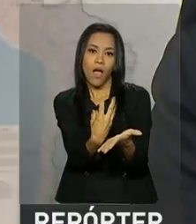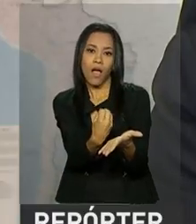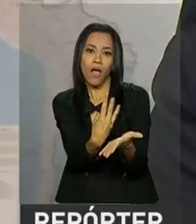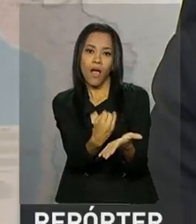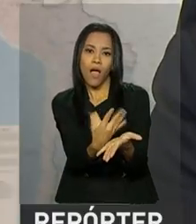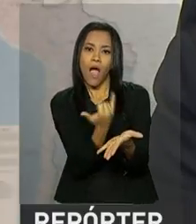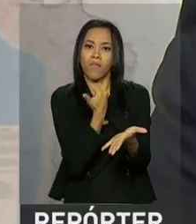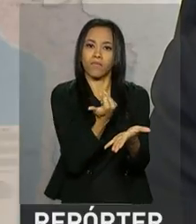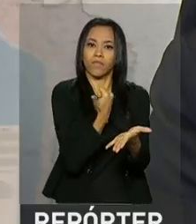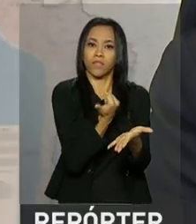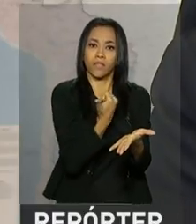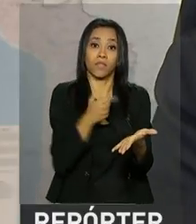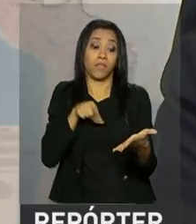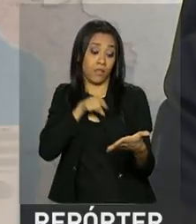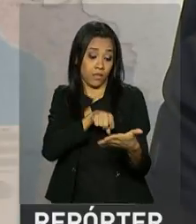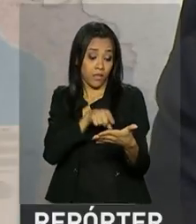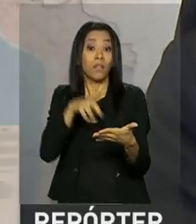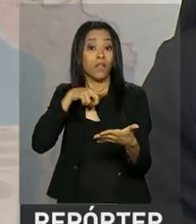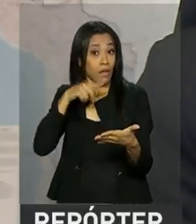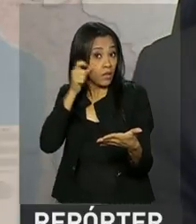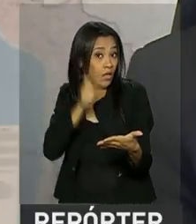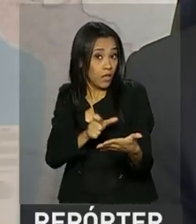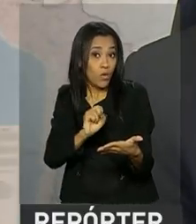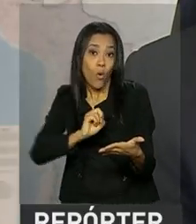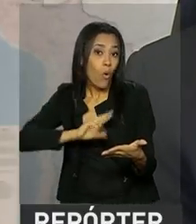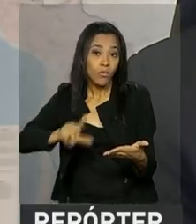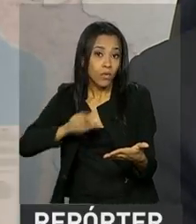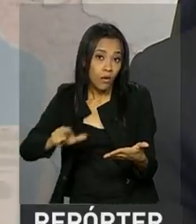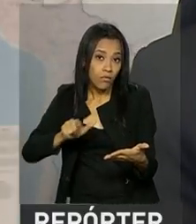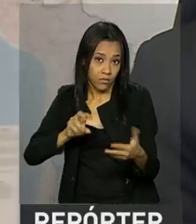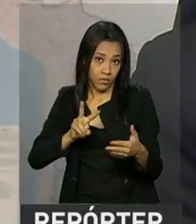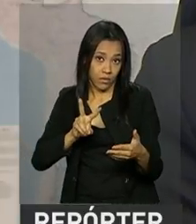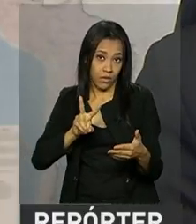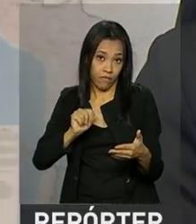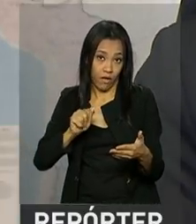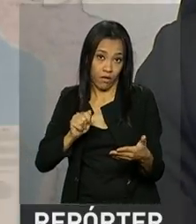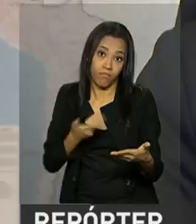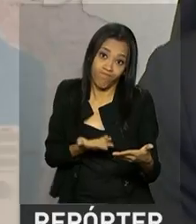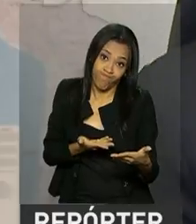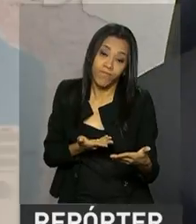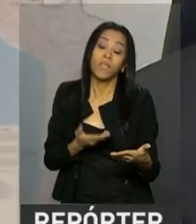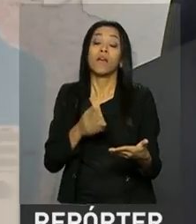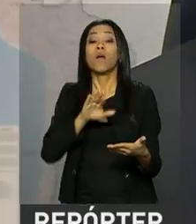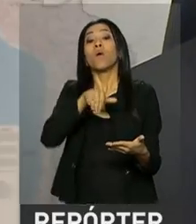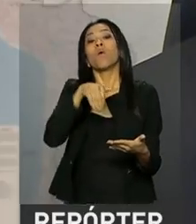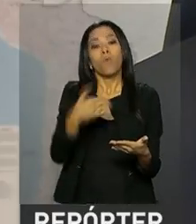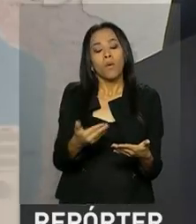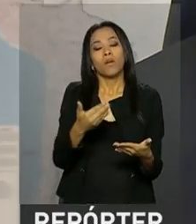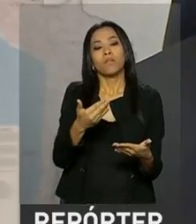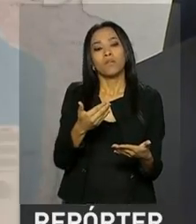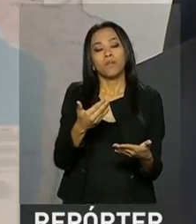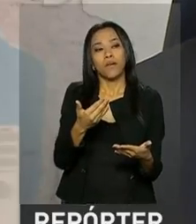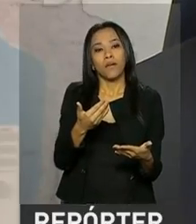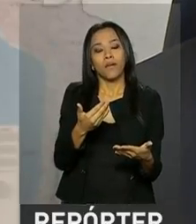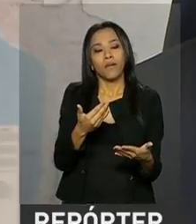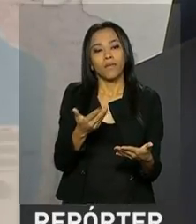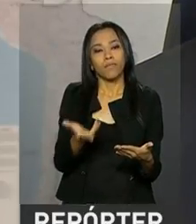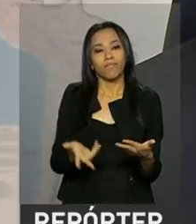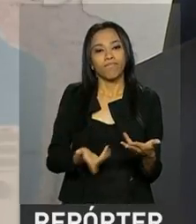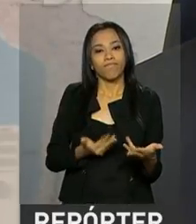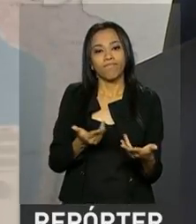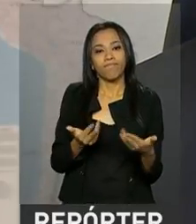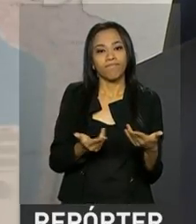desviando se esse trabalhador tem interesse ou não por essa vaga o trabalhador quando ele quando ele o pota por